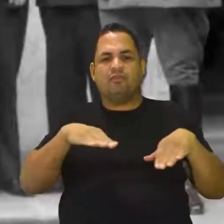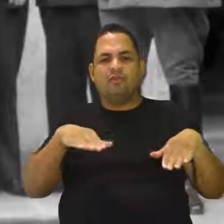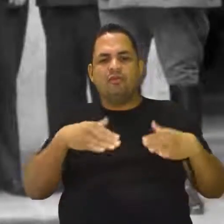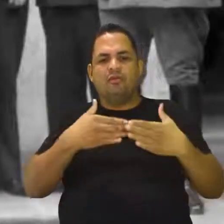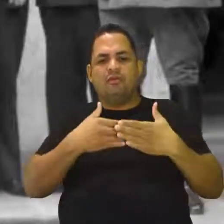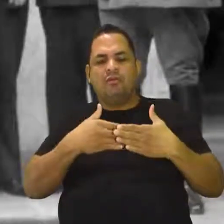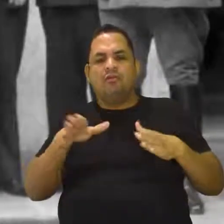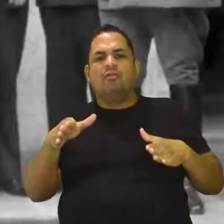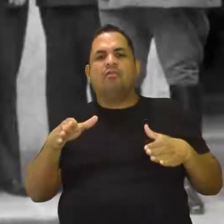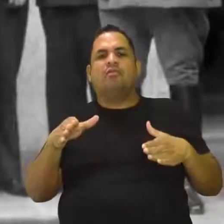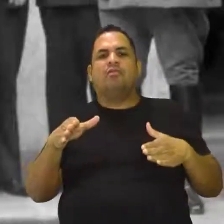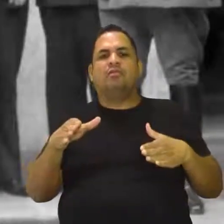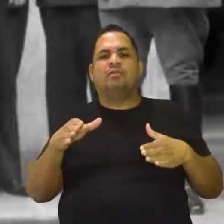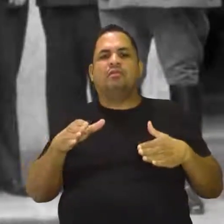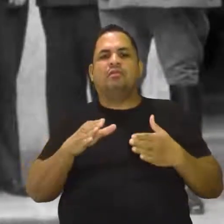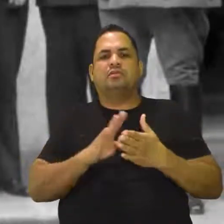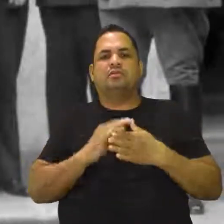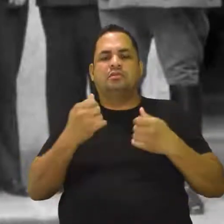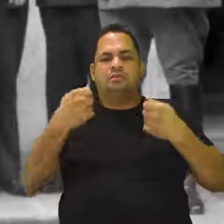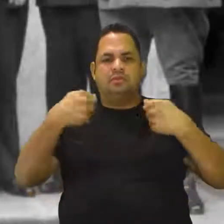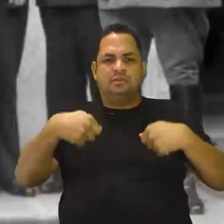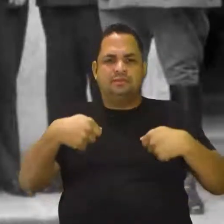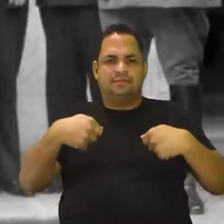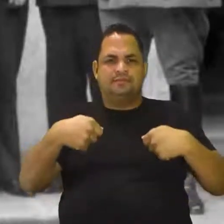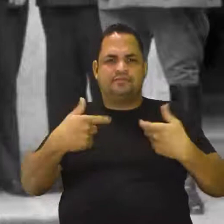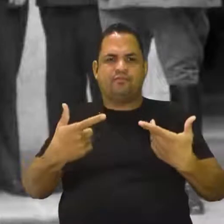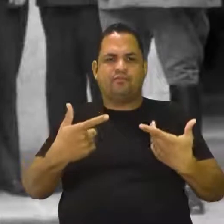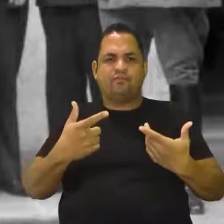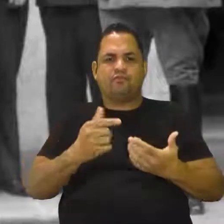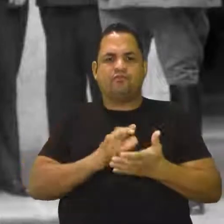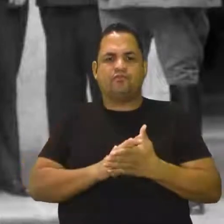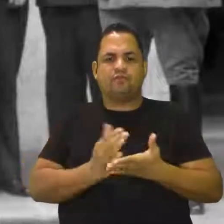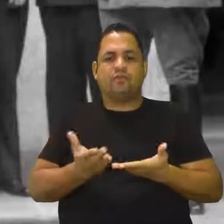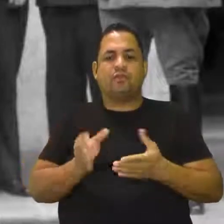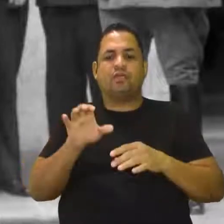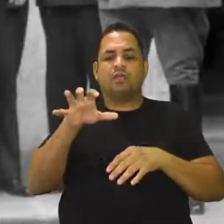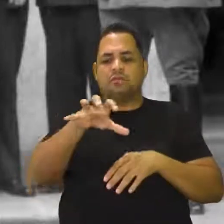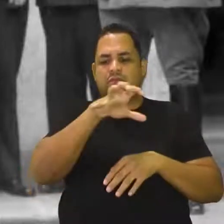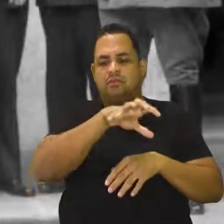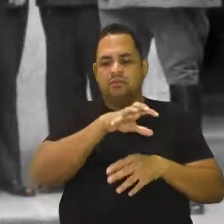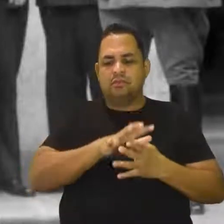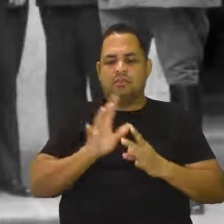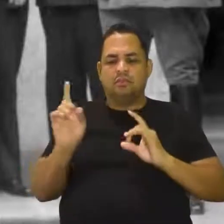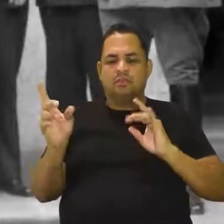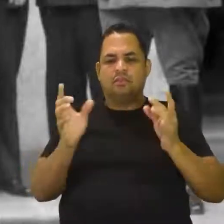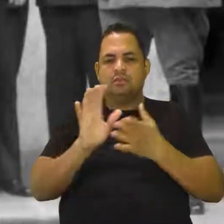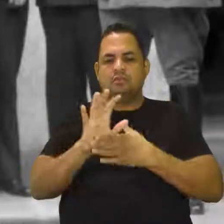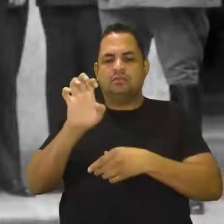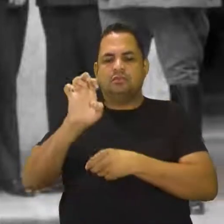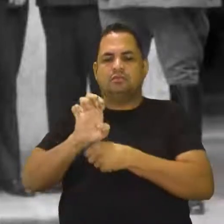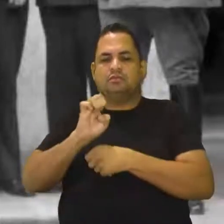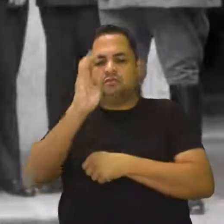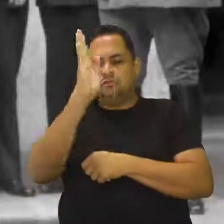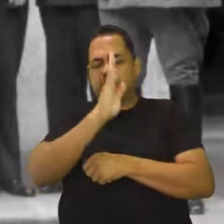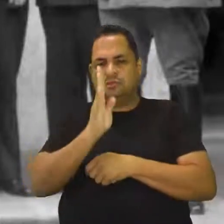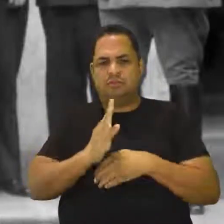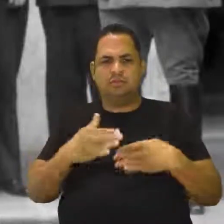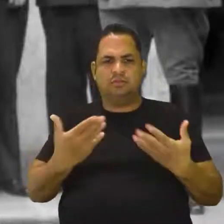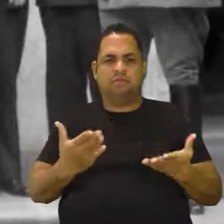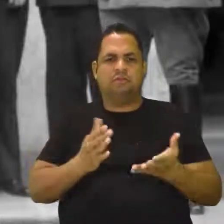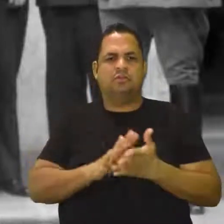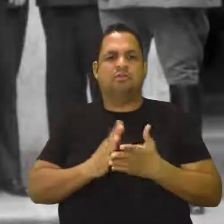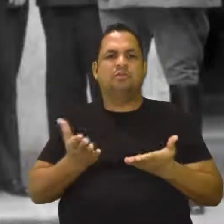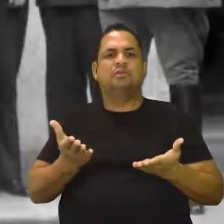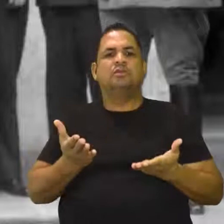desfazer esse poder local. Nós vamos desfazer esse poder local.